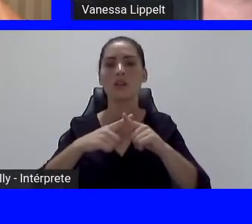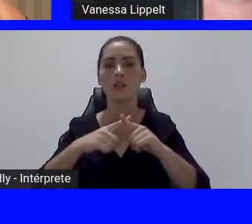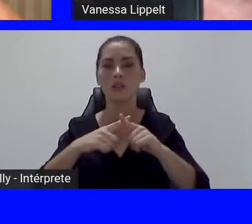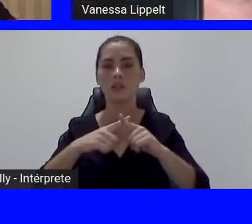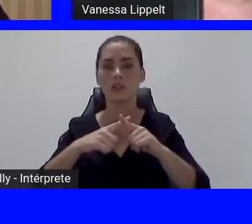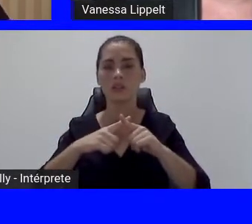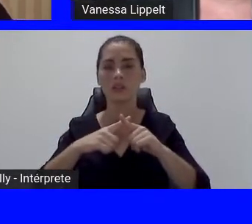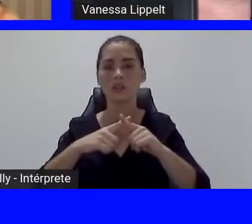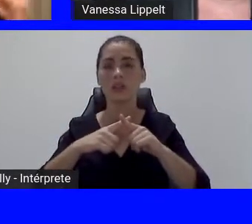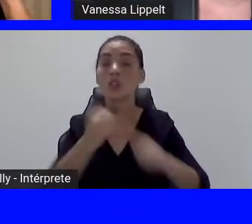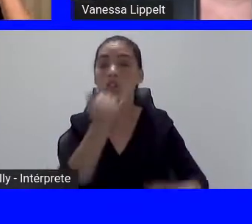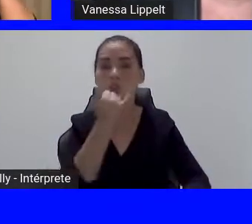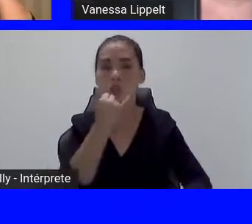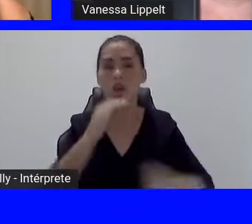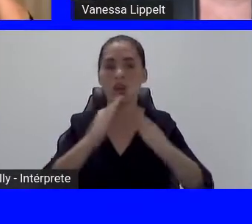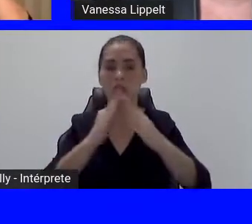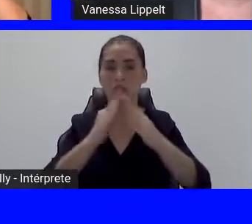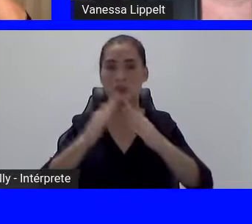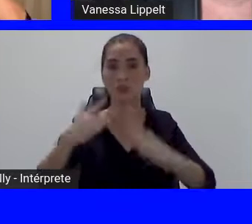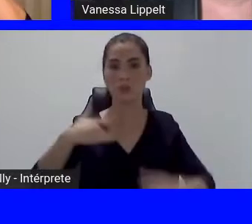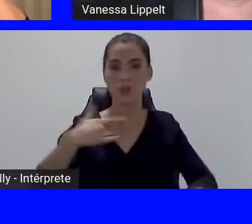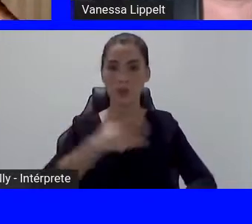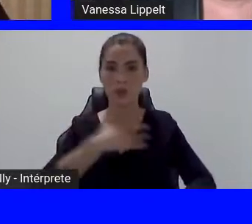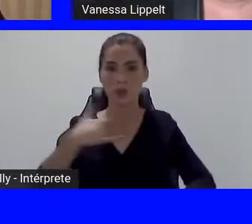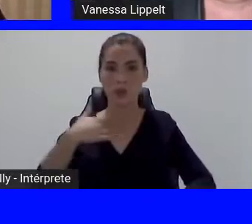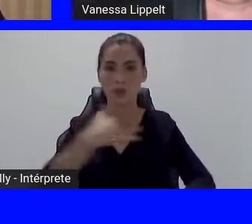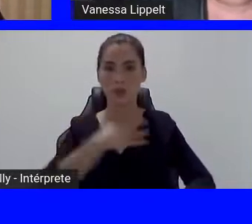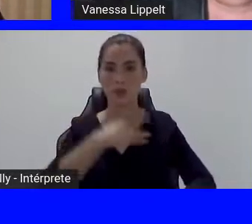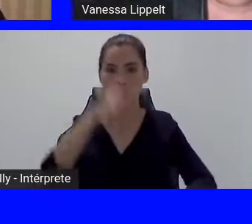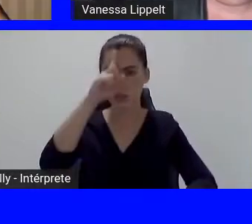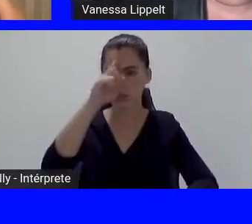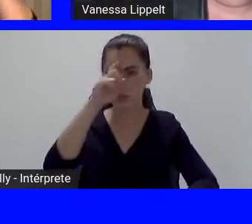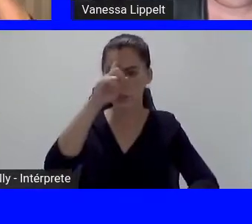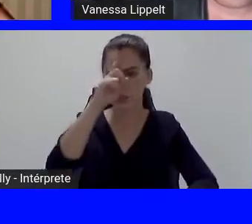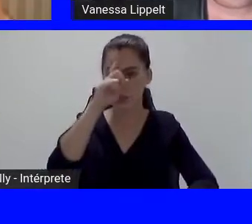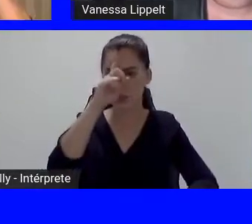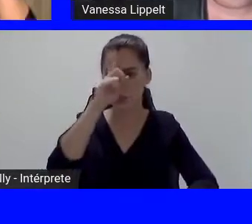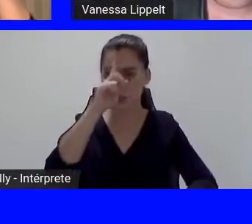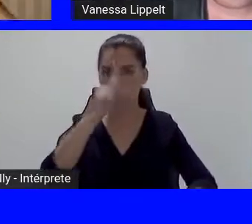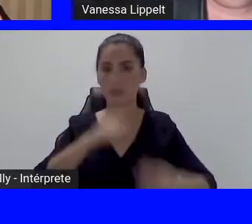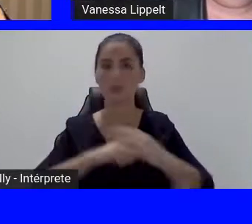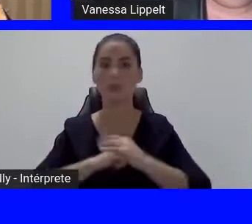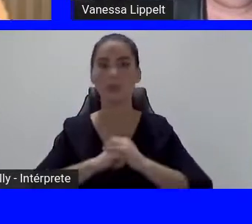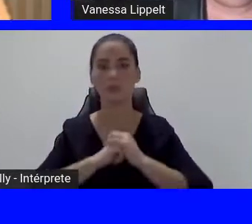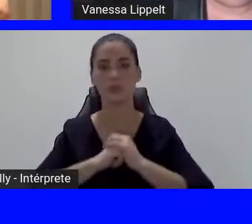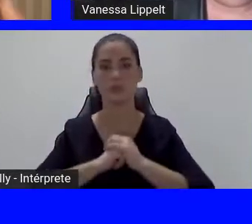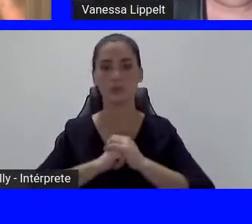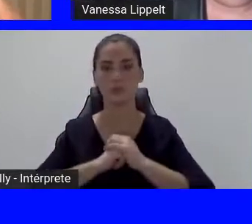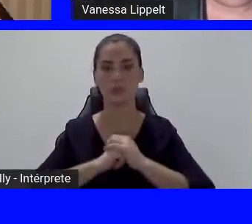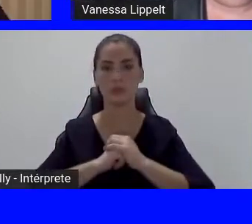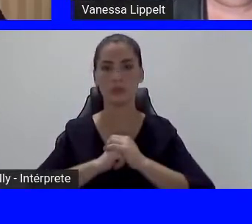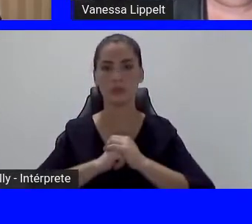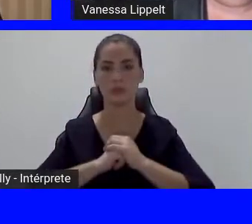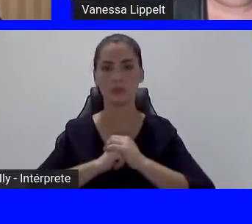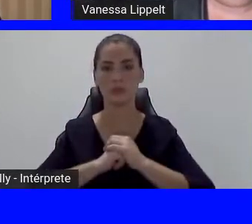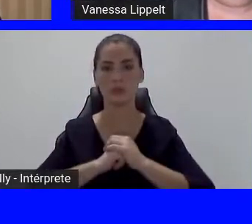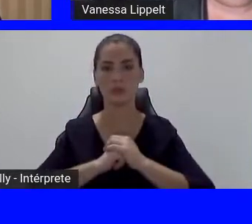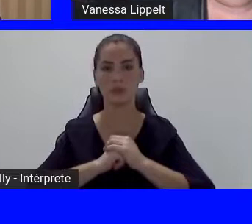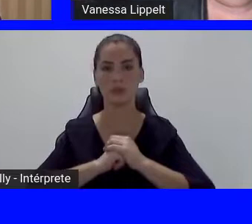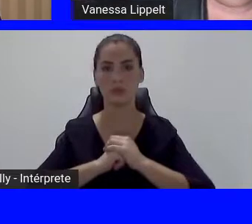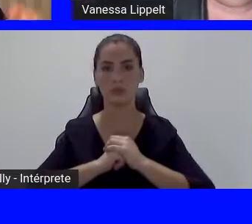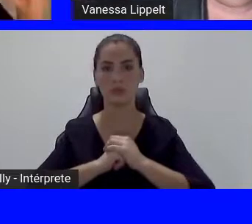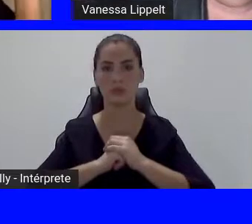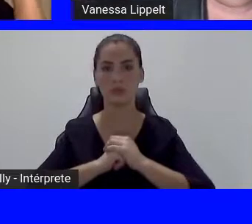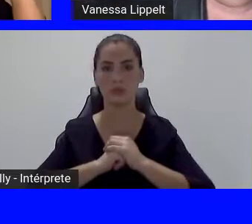era mais emocionante, nada para mim era mais vital do que garantir à mulher a chave da casa